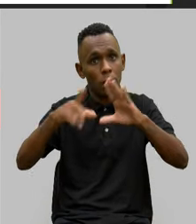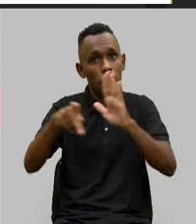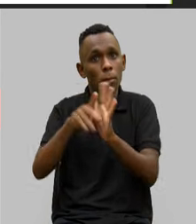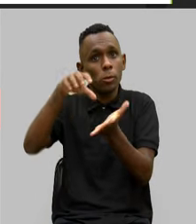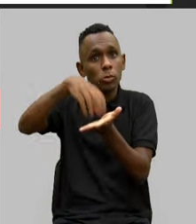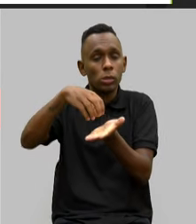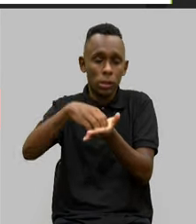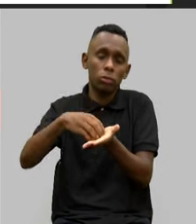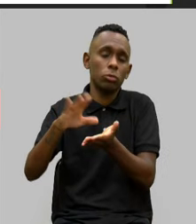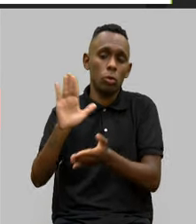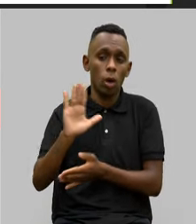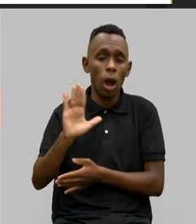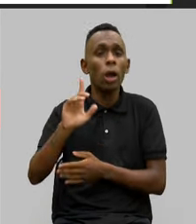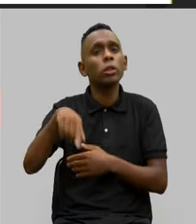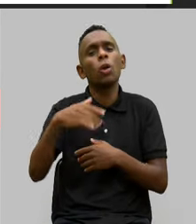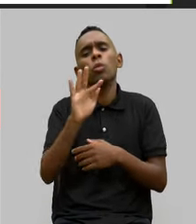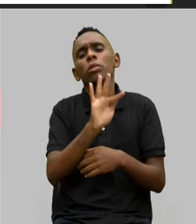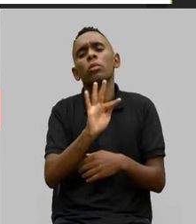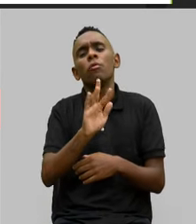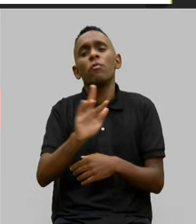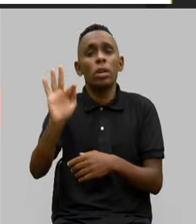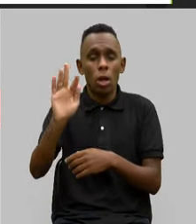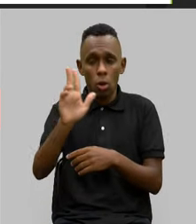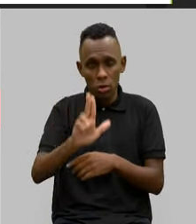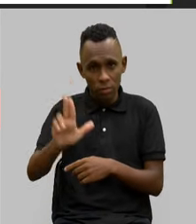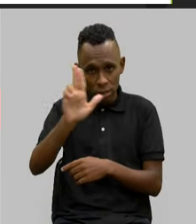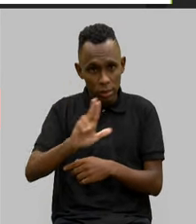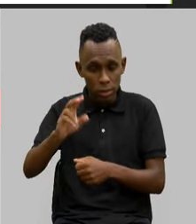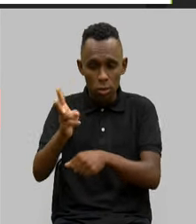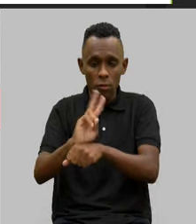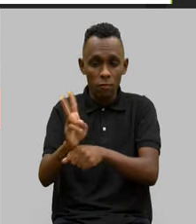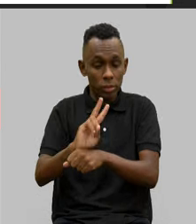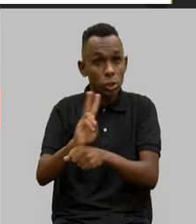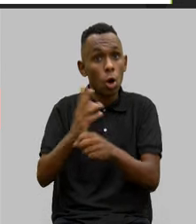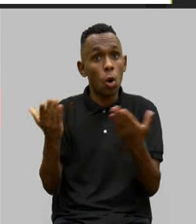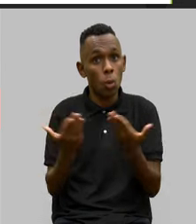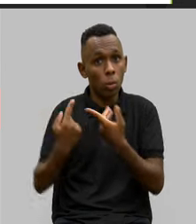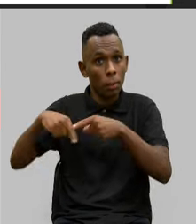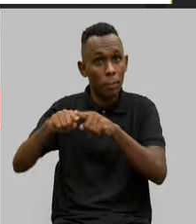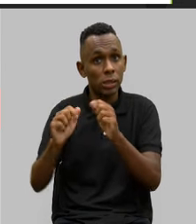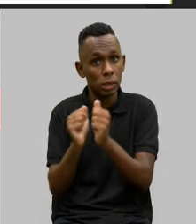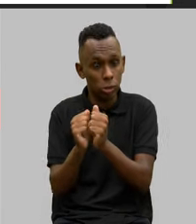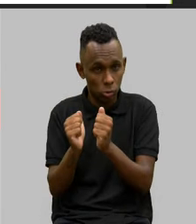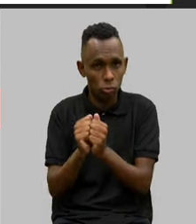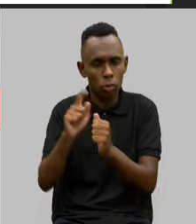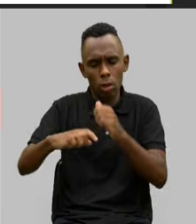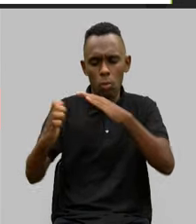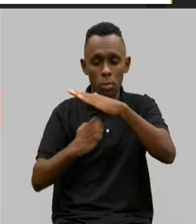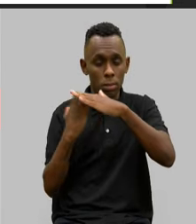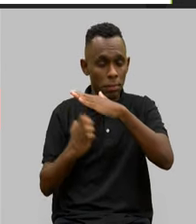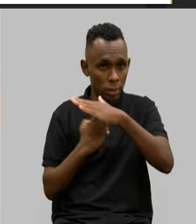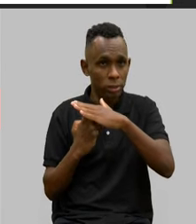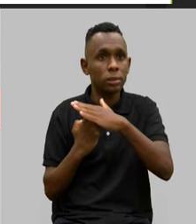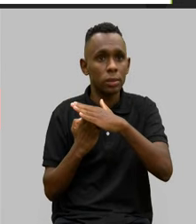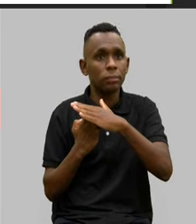né então a Universidade Federal de Viçosa e a canab brid hoje oficialmente que é uma empresa